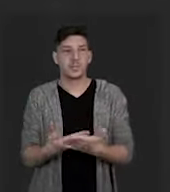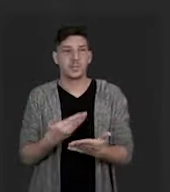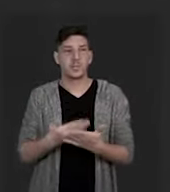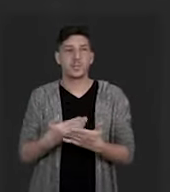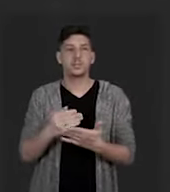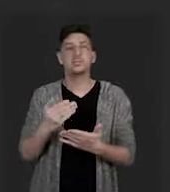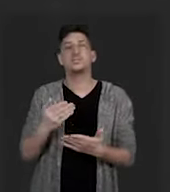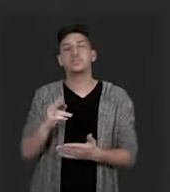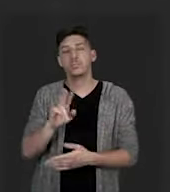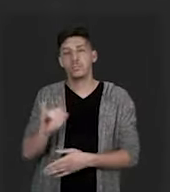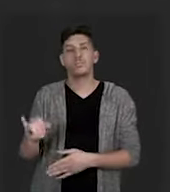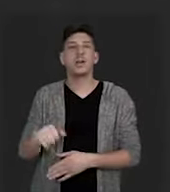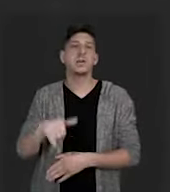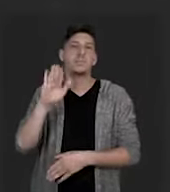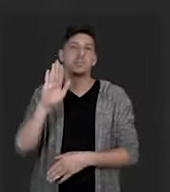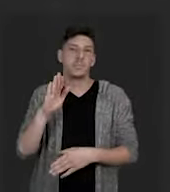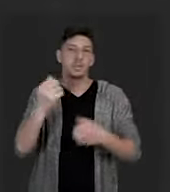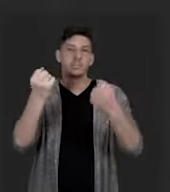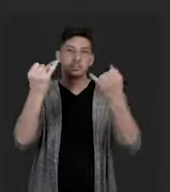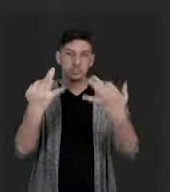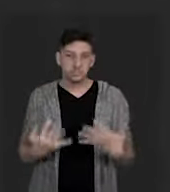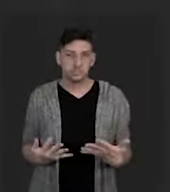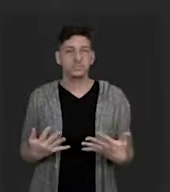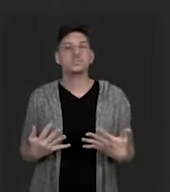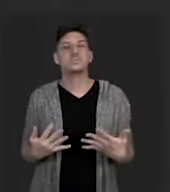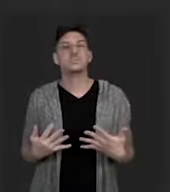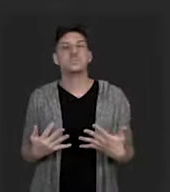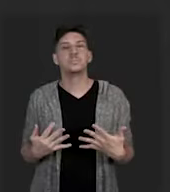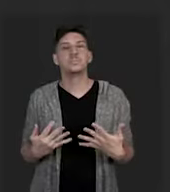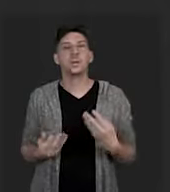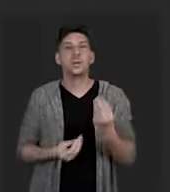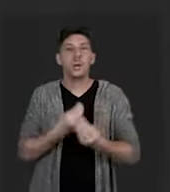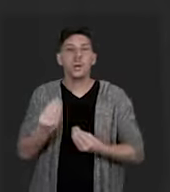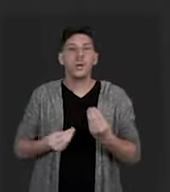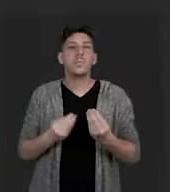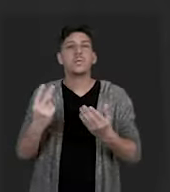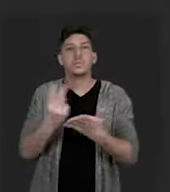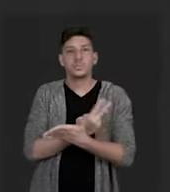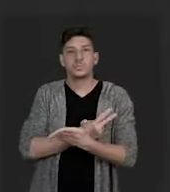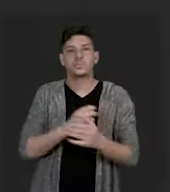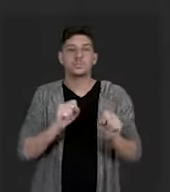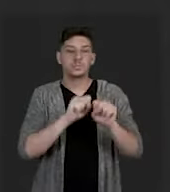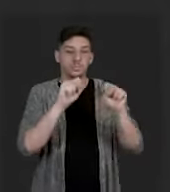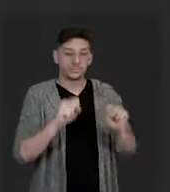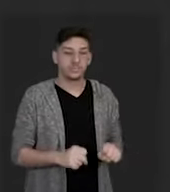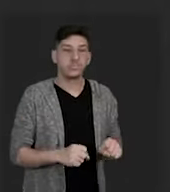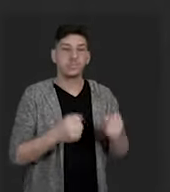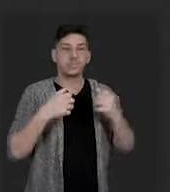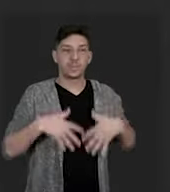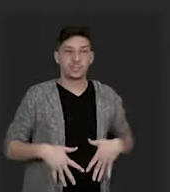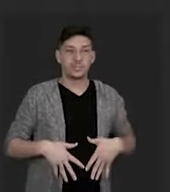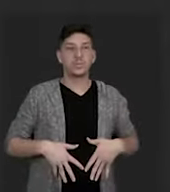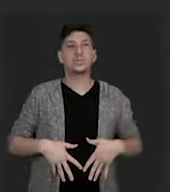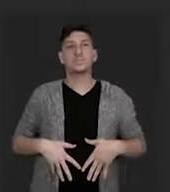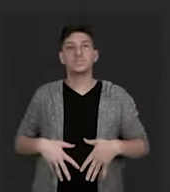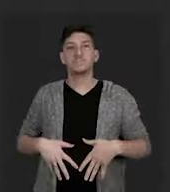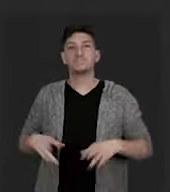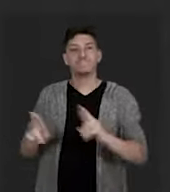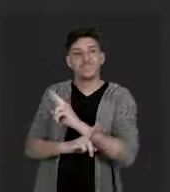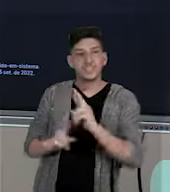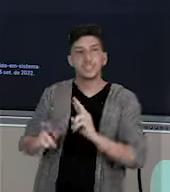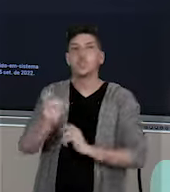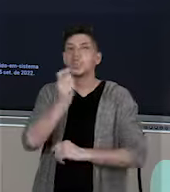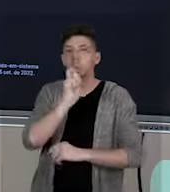em detalhes, a gente também vai falar a respeito da interação do nosso sistema nervoso com as drogas e ao longo desse percurso nós